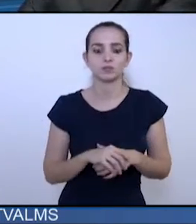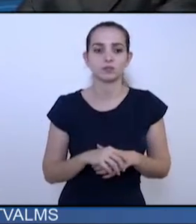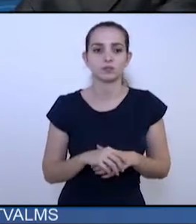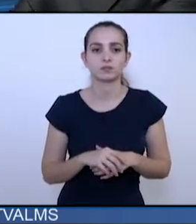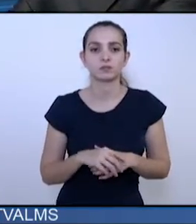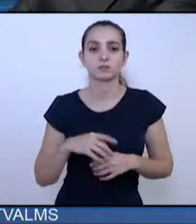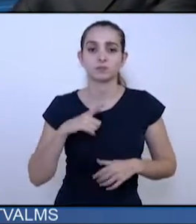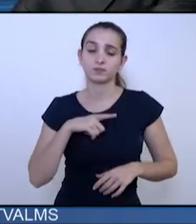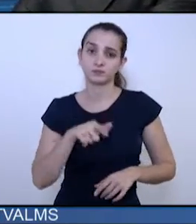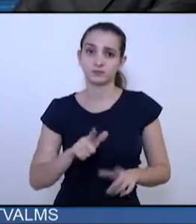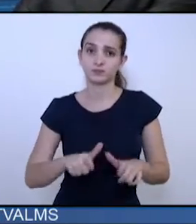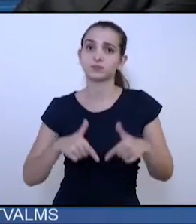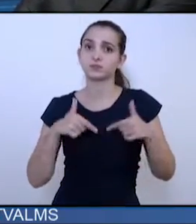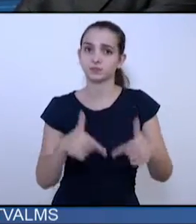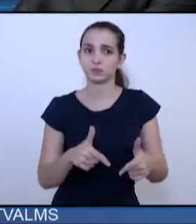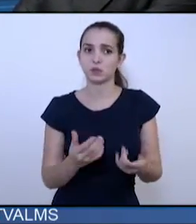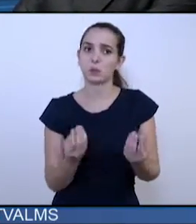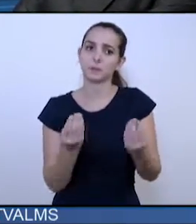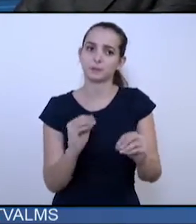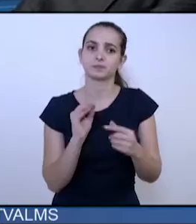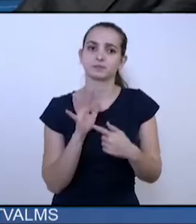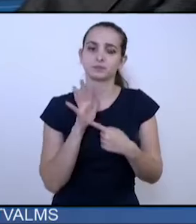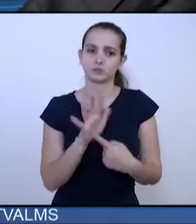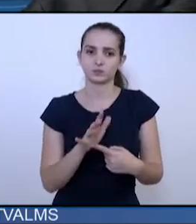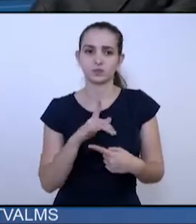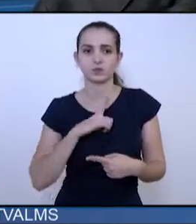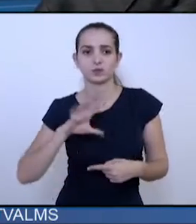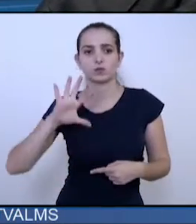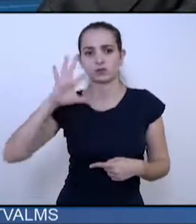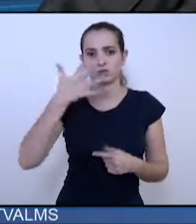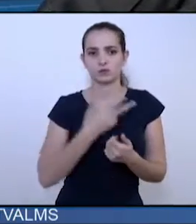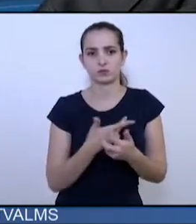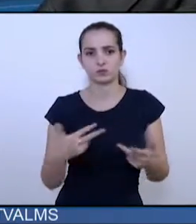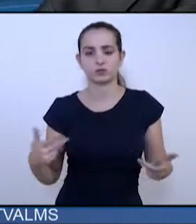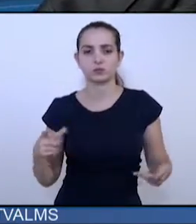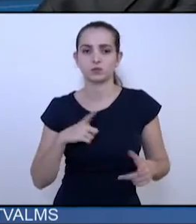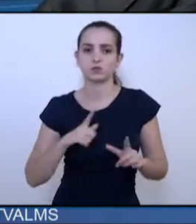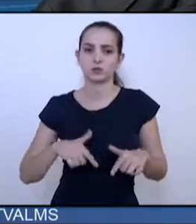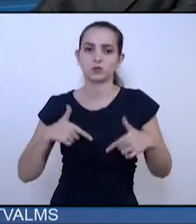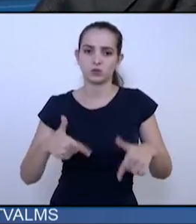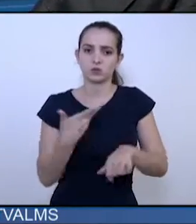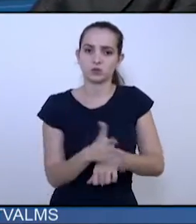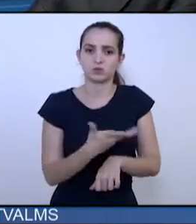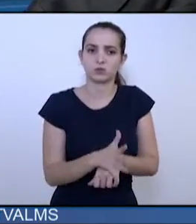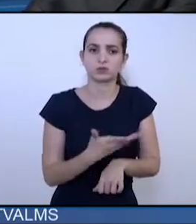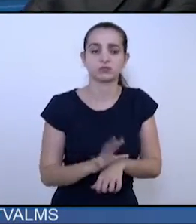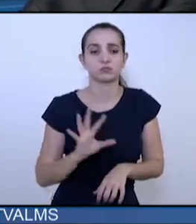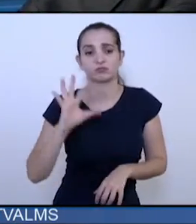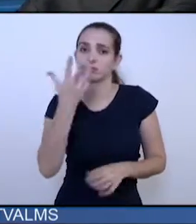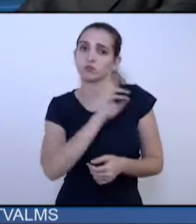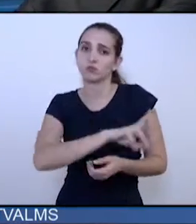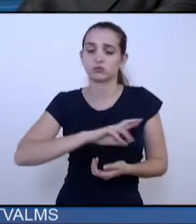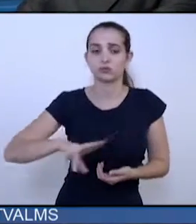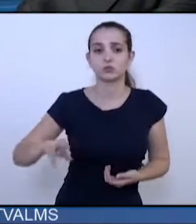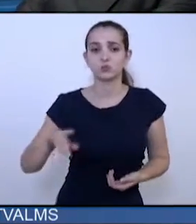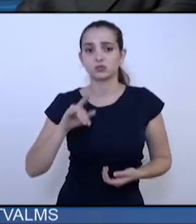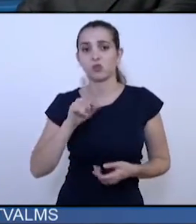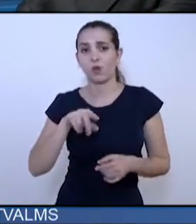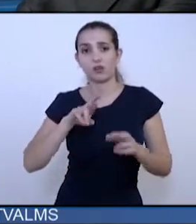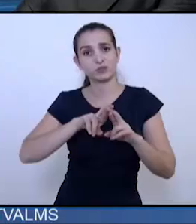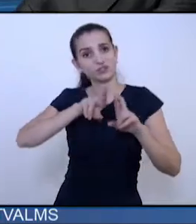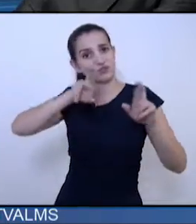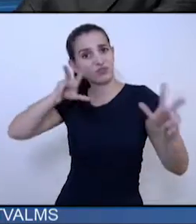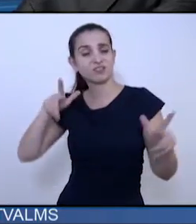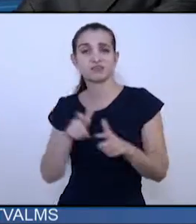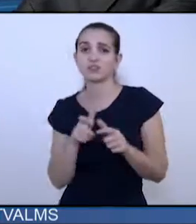o ato que foi colocado gerou um fato aqui. O ato praticado gerou um fato. Qual foi o fato? Uma divergência